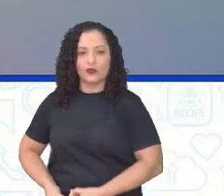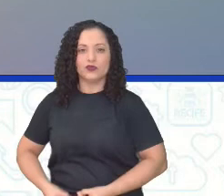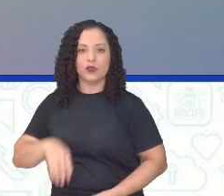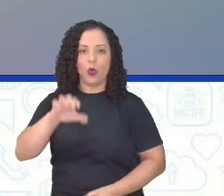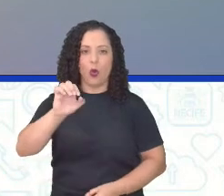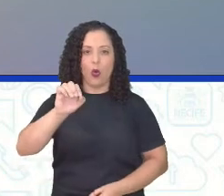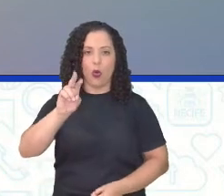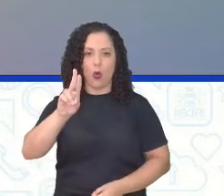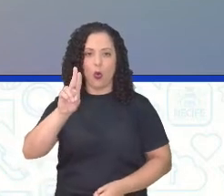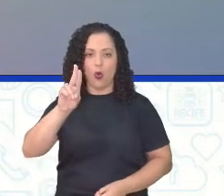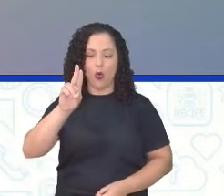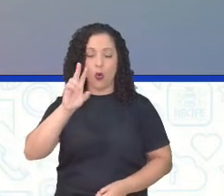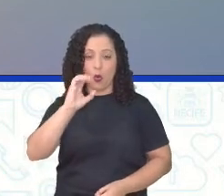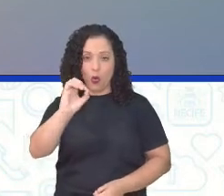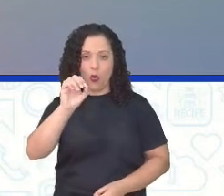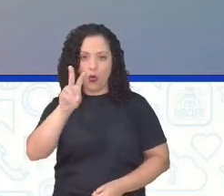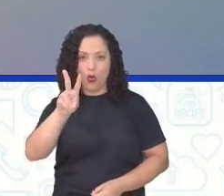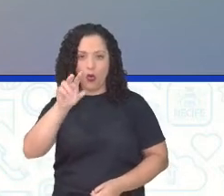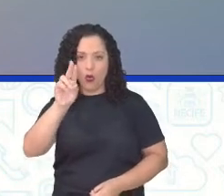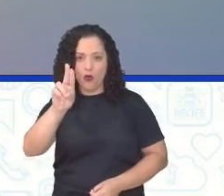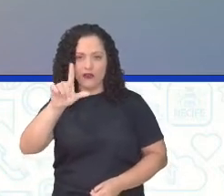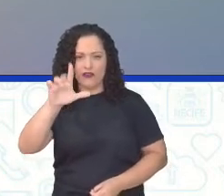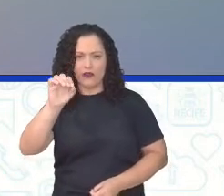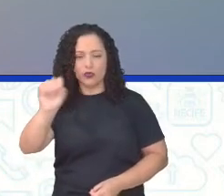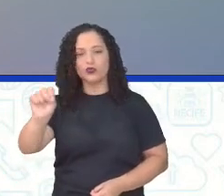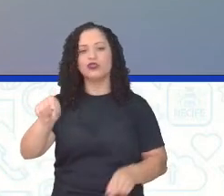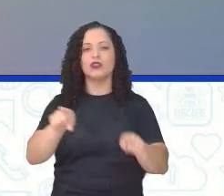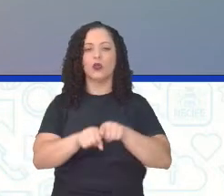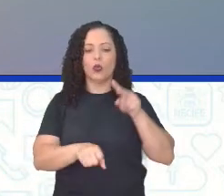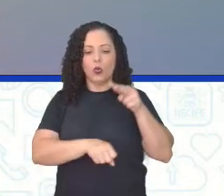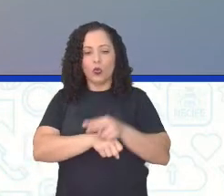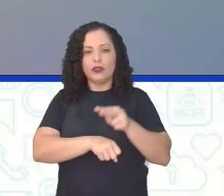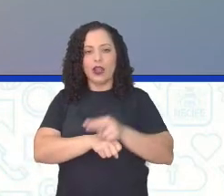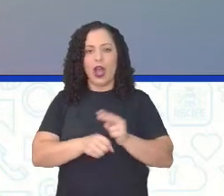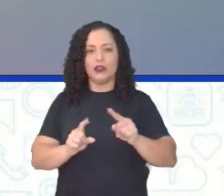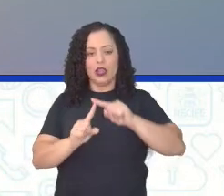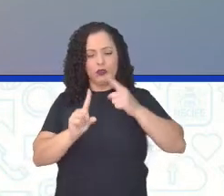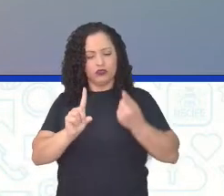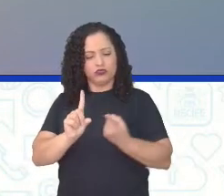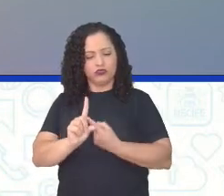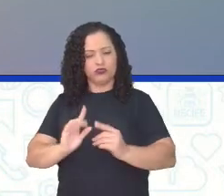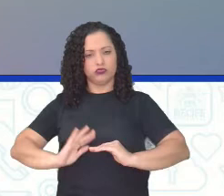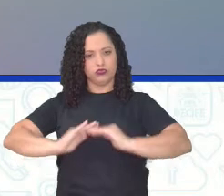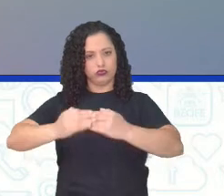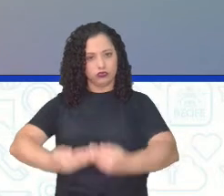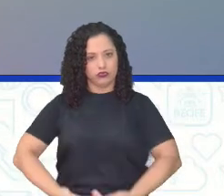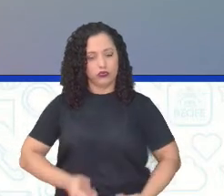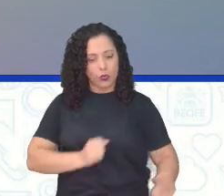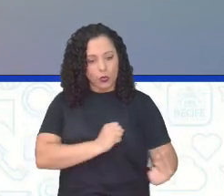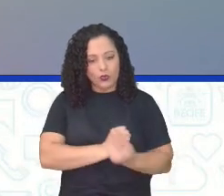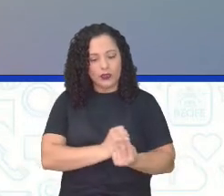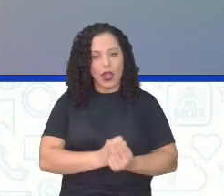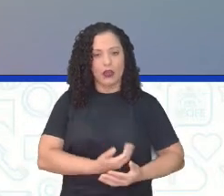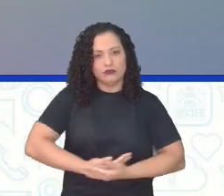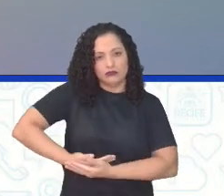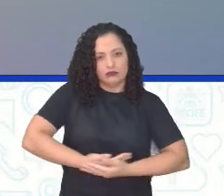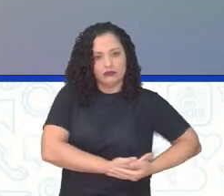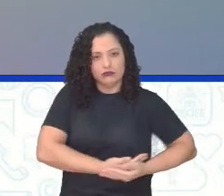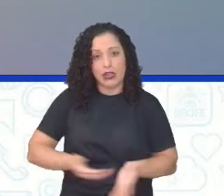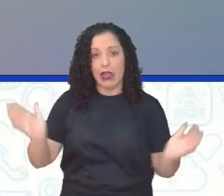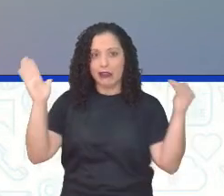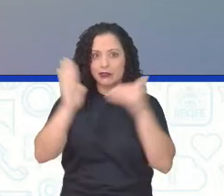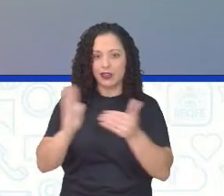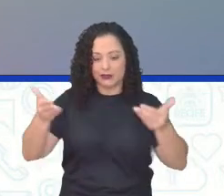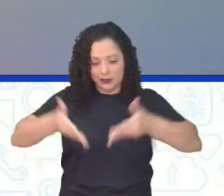ovócitos, que é para proteger e nutrir o feto até o nascimento. Então, o feminino, além de produzir a célula